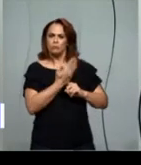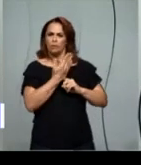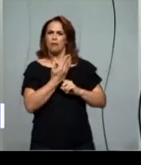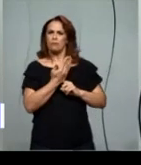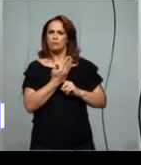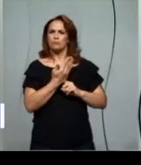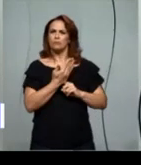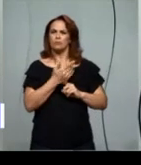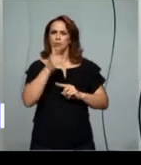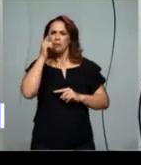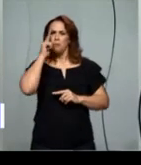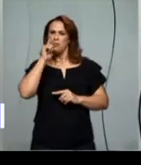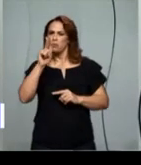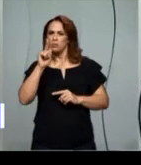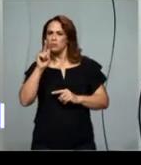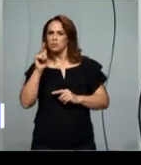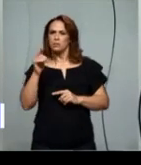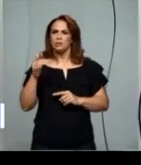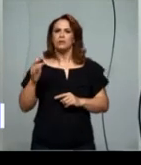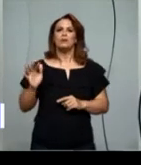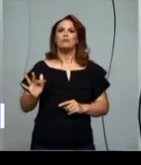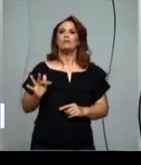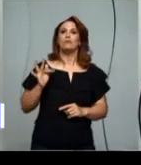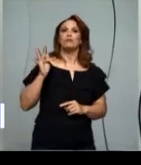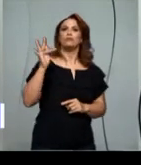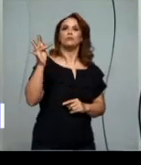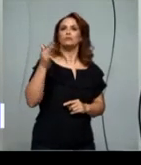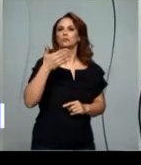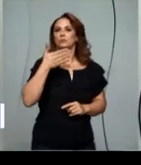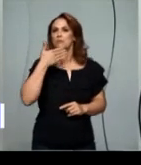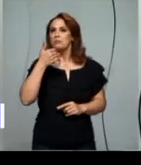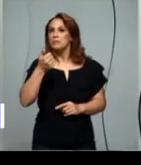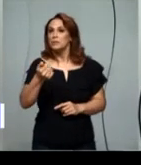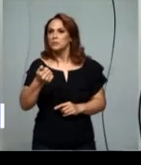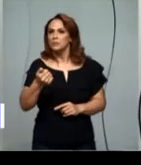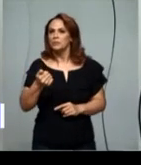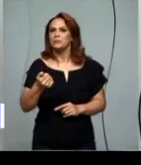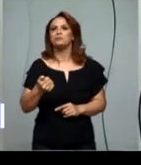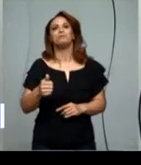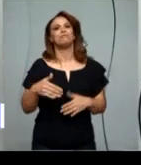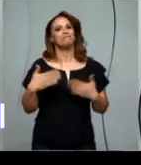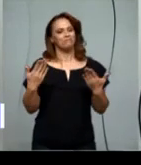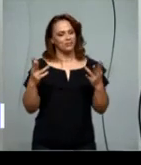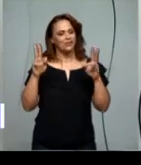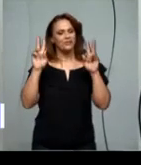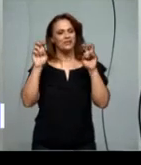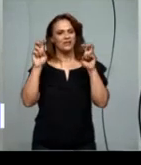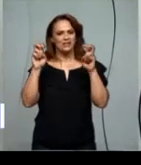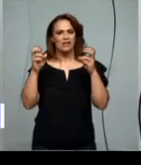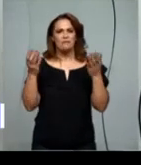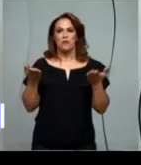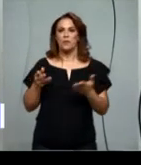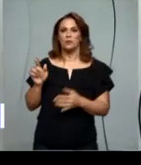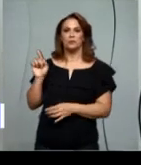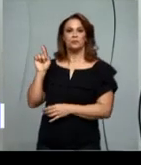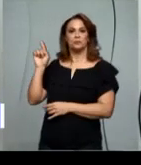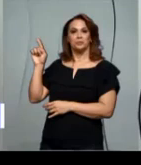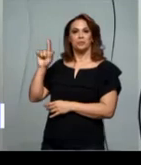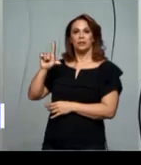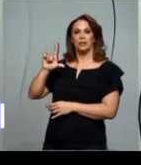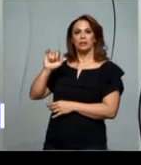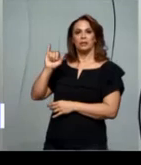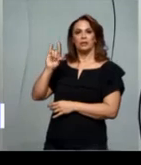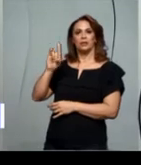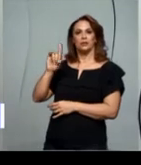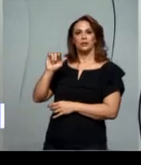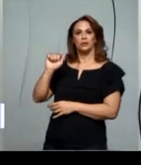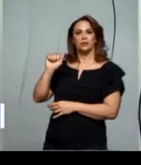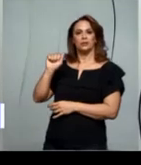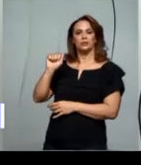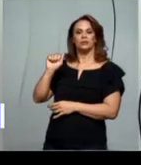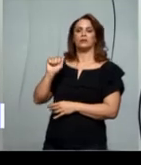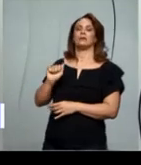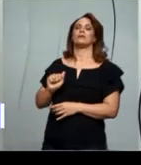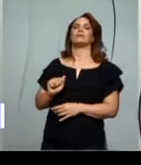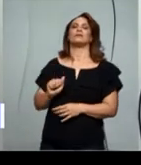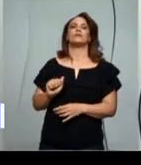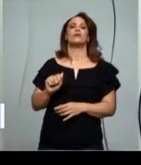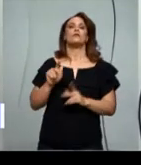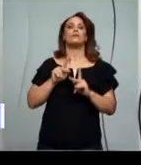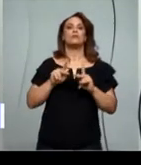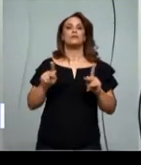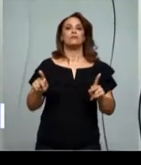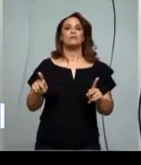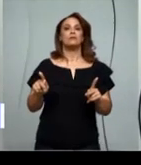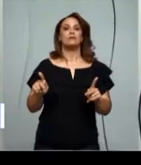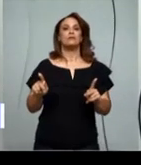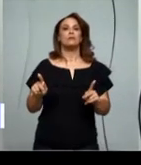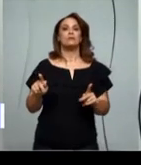futuro? É exatamente sobre isso que vamos tratar. Eu sou Lídia Chagas, a sua professora de inglês, e na aula de hoje